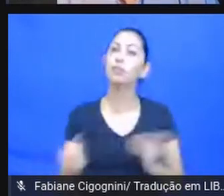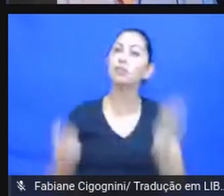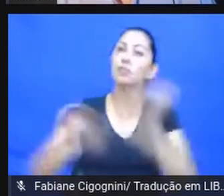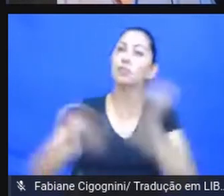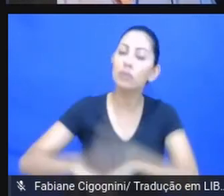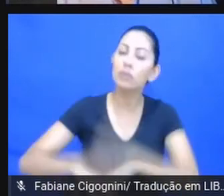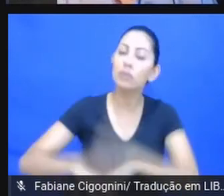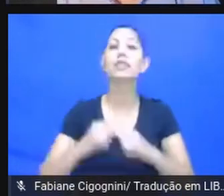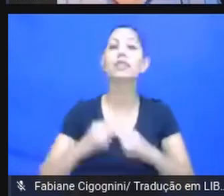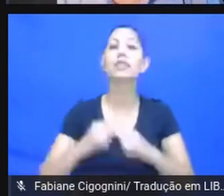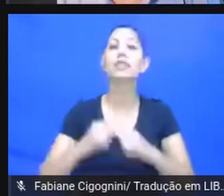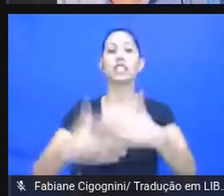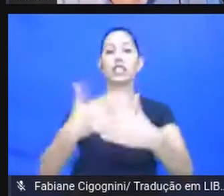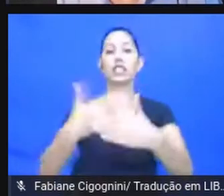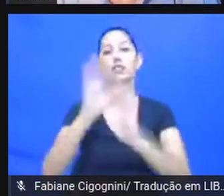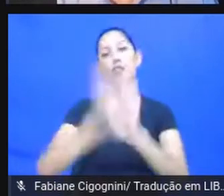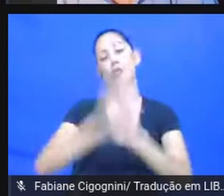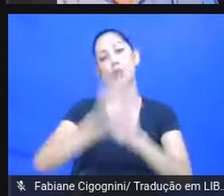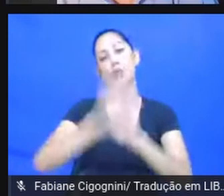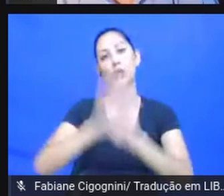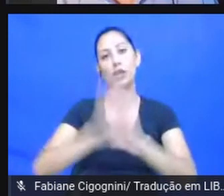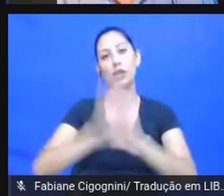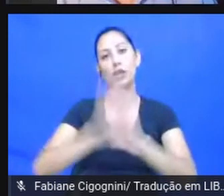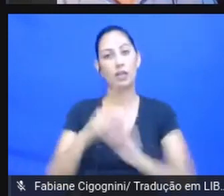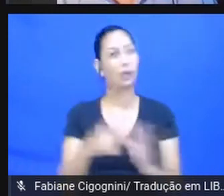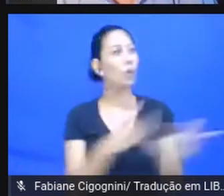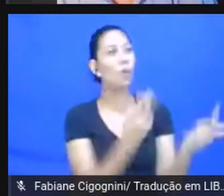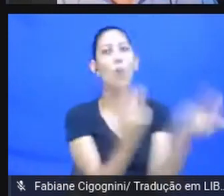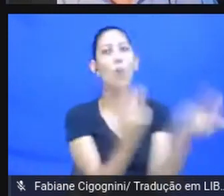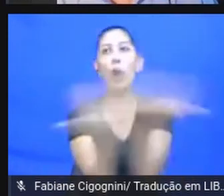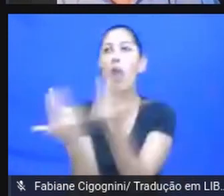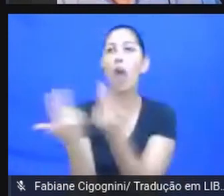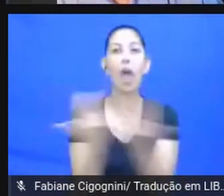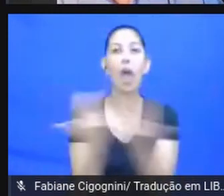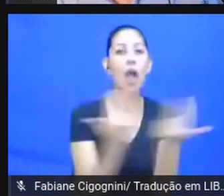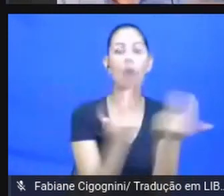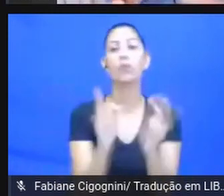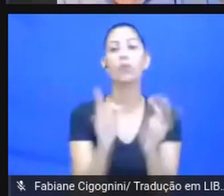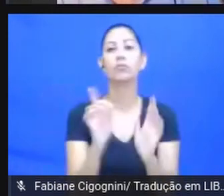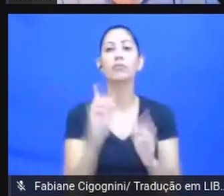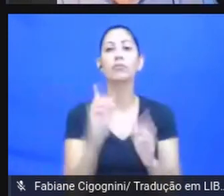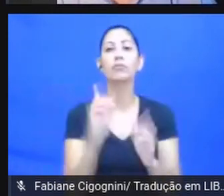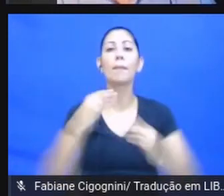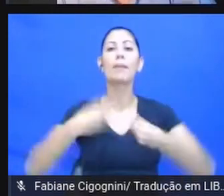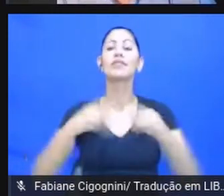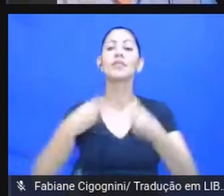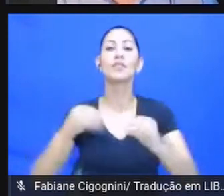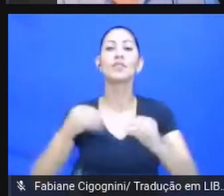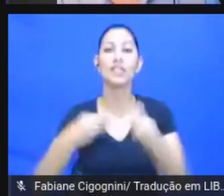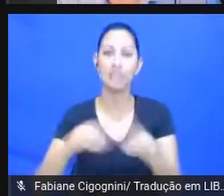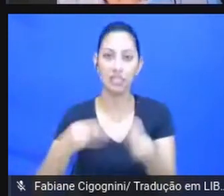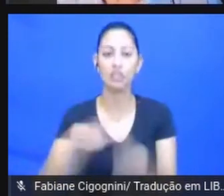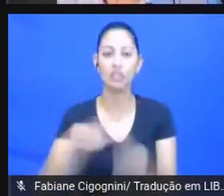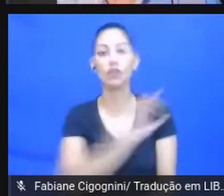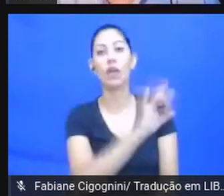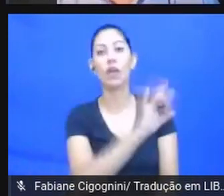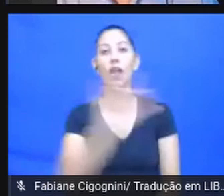também para um currículo que não precisa ser tão igual para todos. Então, esse currículo mais flexível, que já é uma tendência, isso